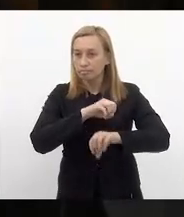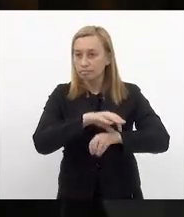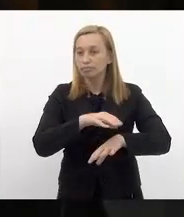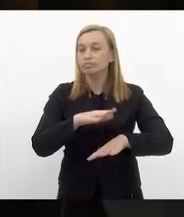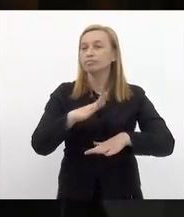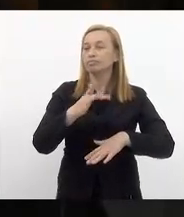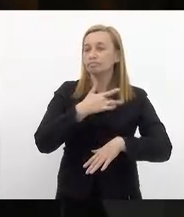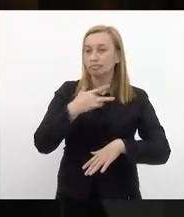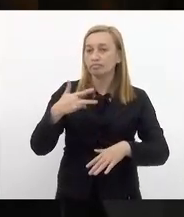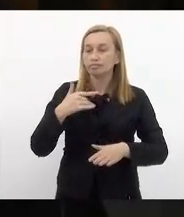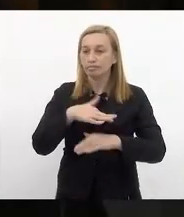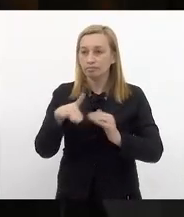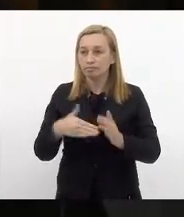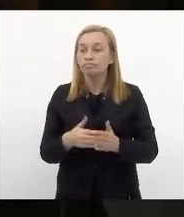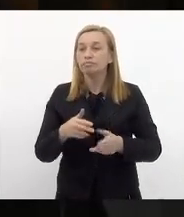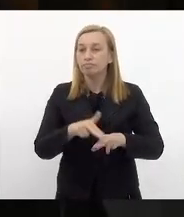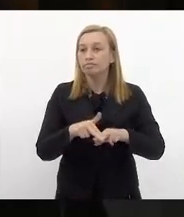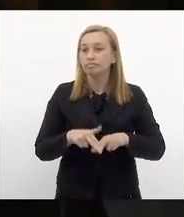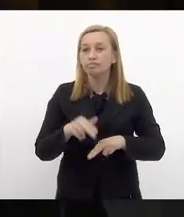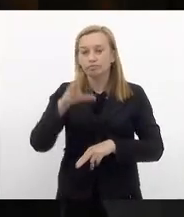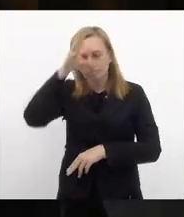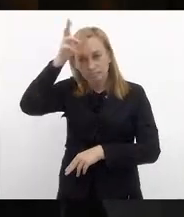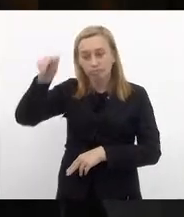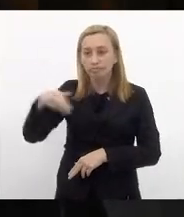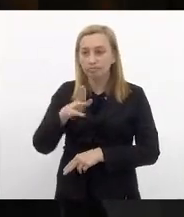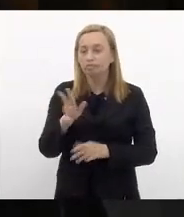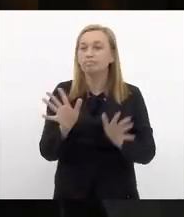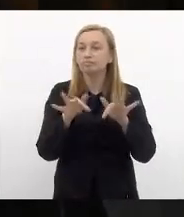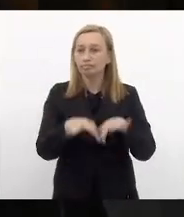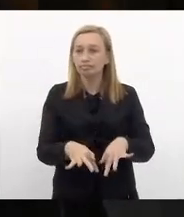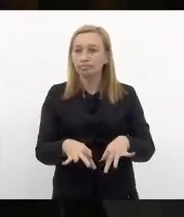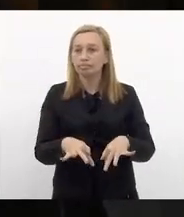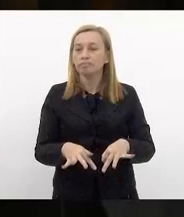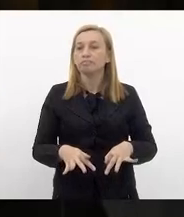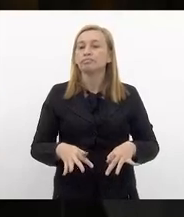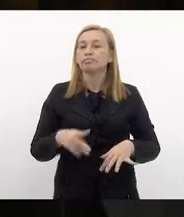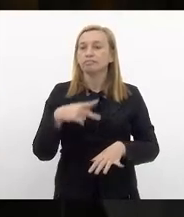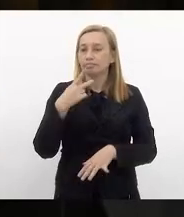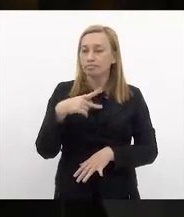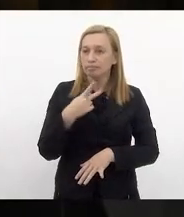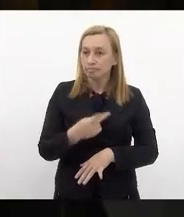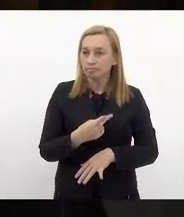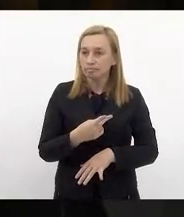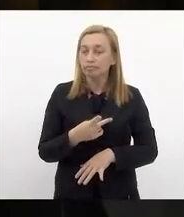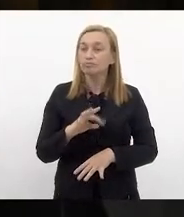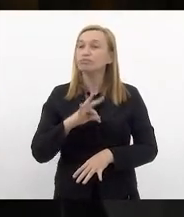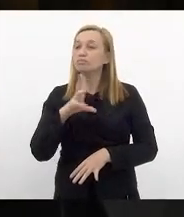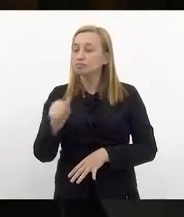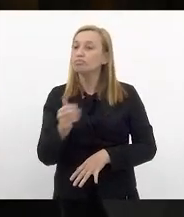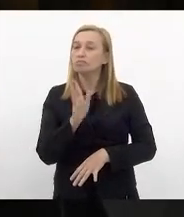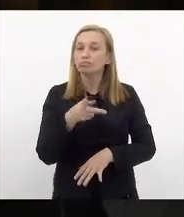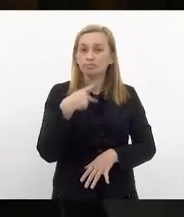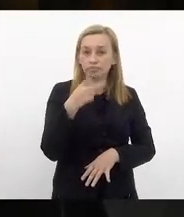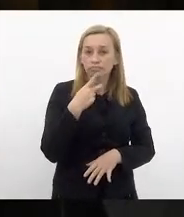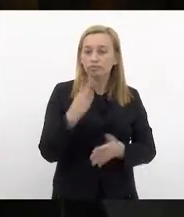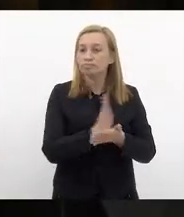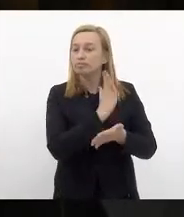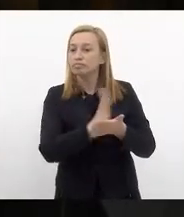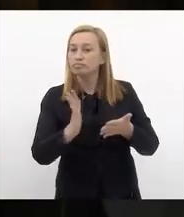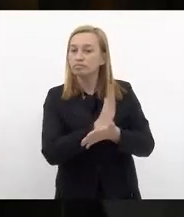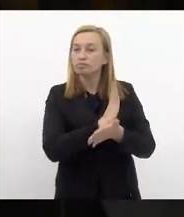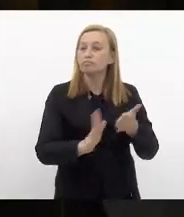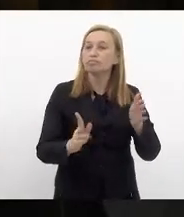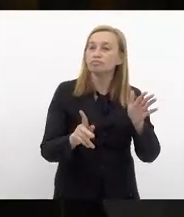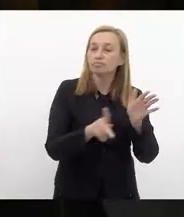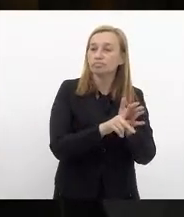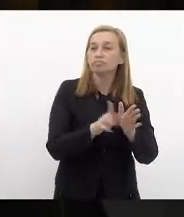Estado. Por isso, tia Ju, eu concluo reafirmando os pareceres que eu dei hoje em alguns dos projetos que já